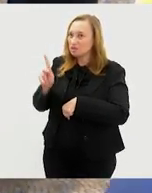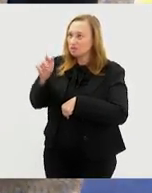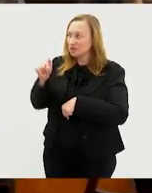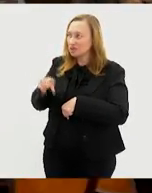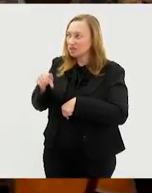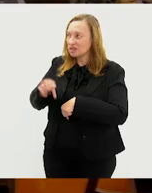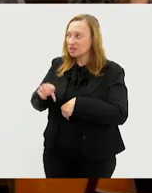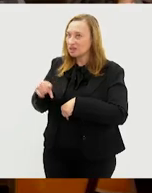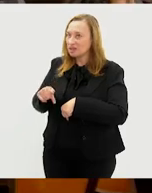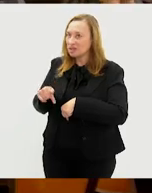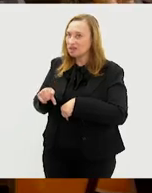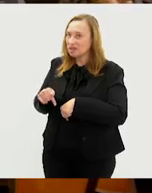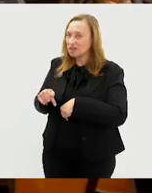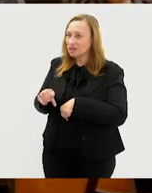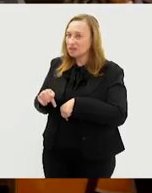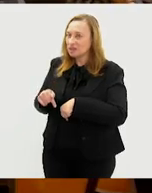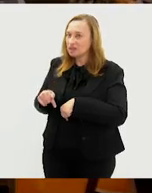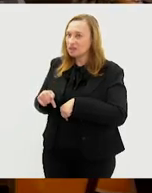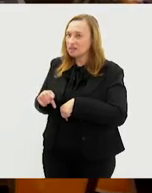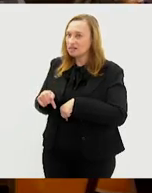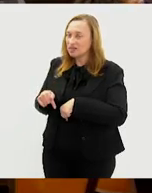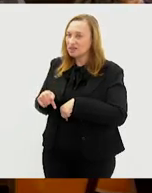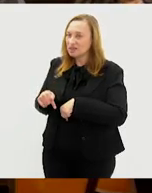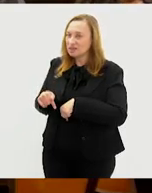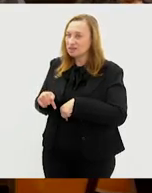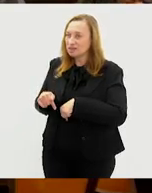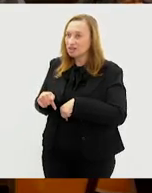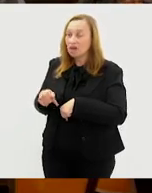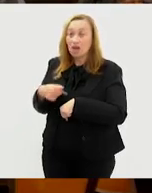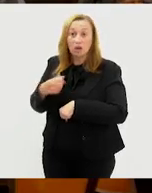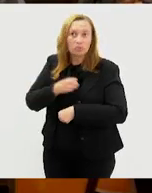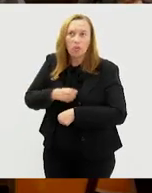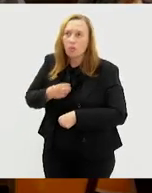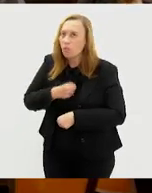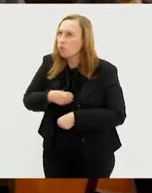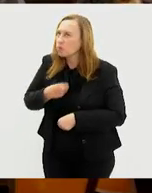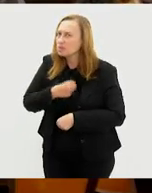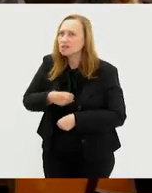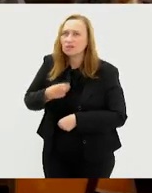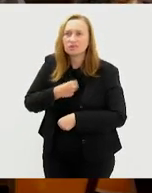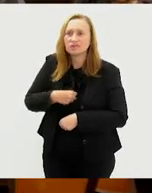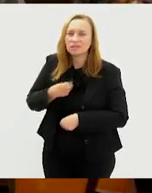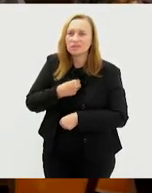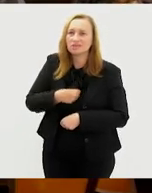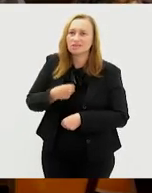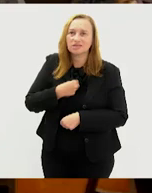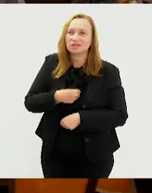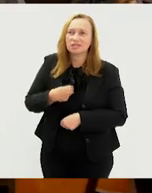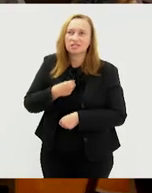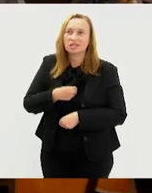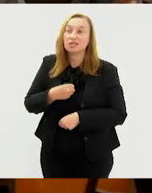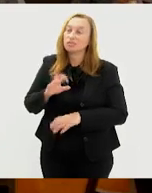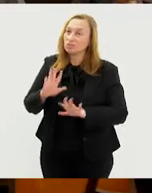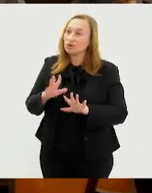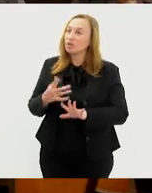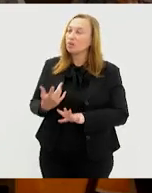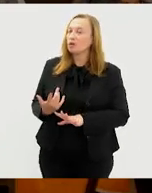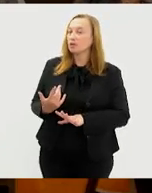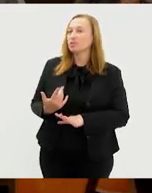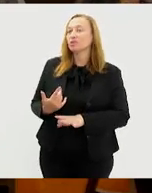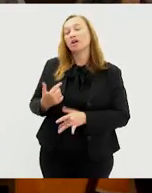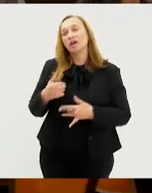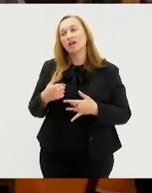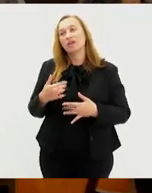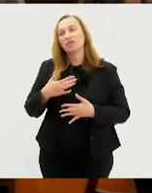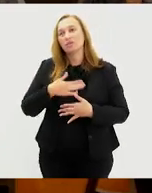daqui Então quem tá morrendo de saudades daqui uma coisa é ser saudosista